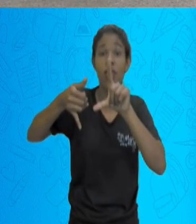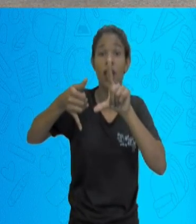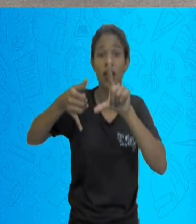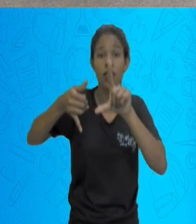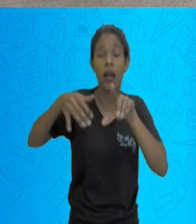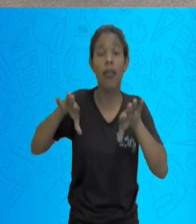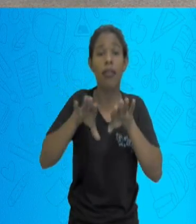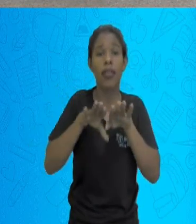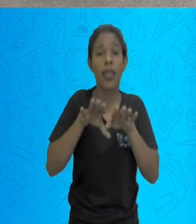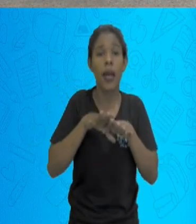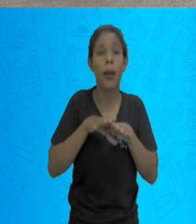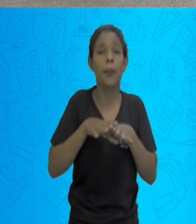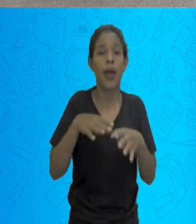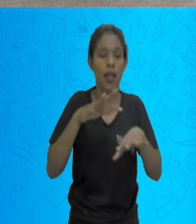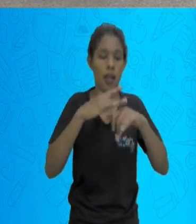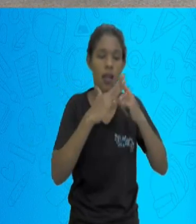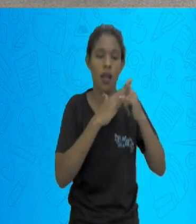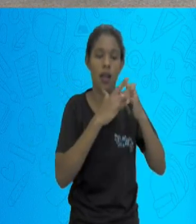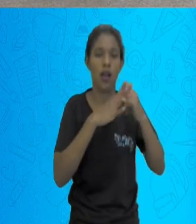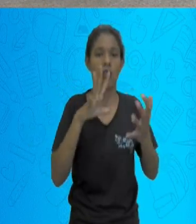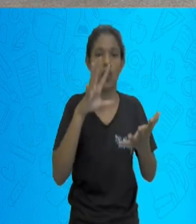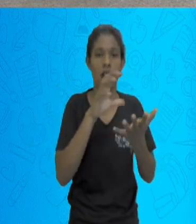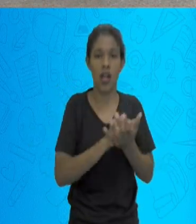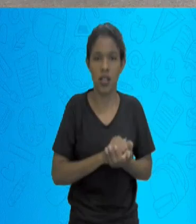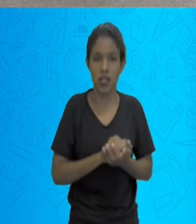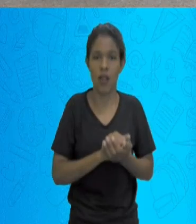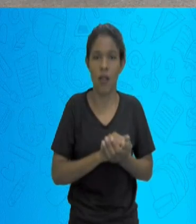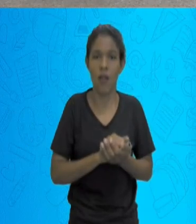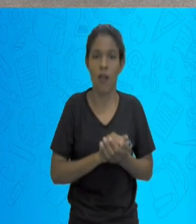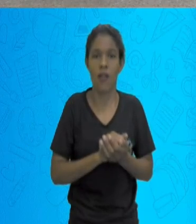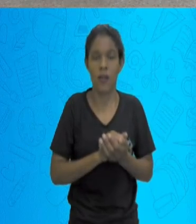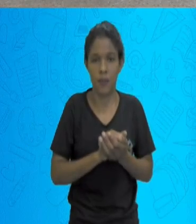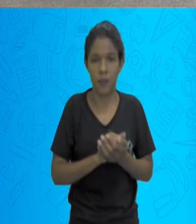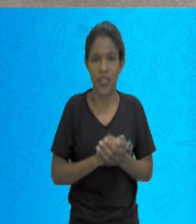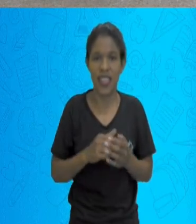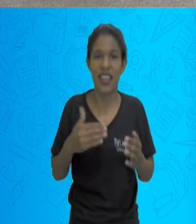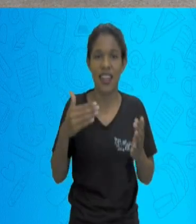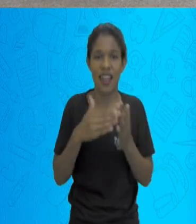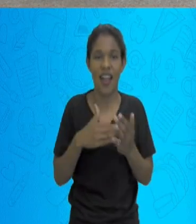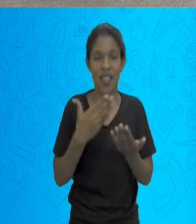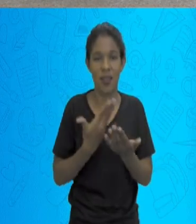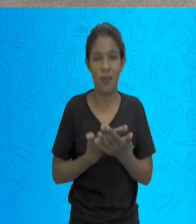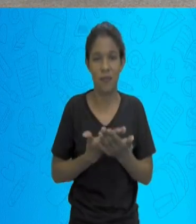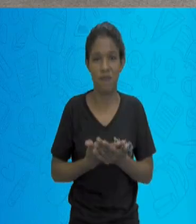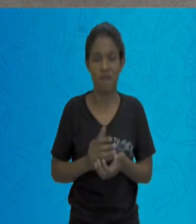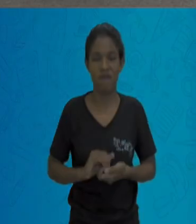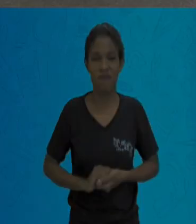Acesse também o nosso canal do YouTube e faça sua inscrição. Até a próxima!